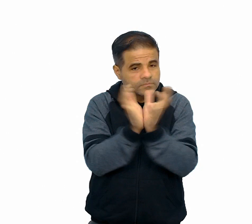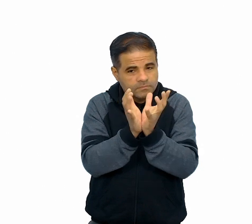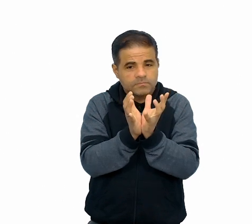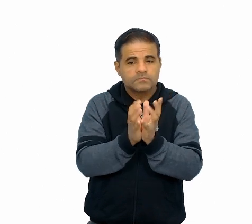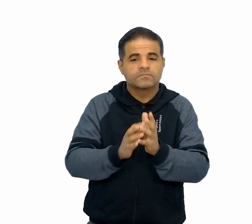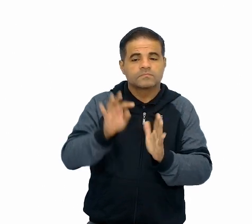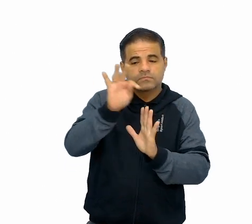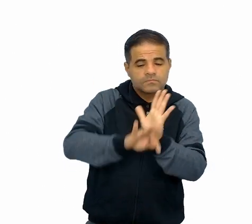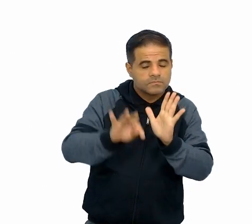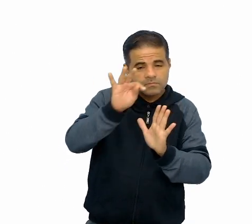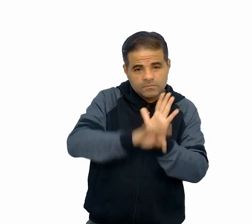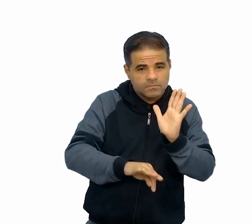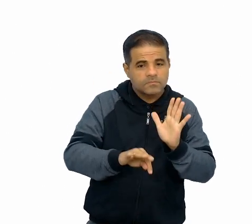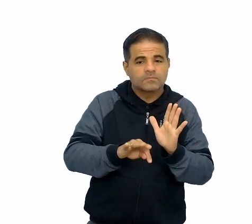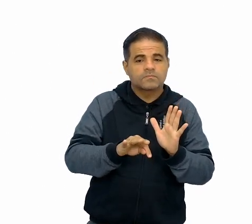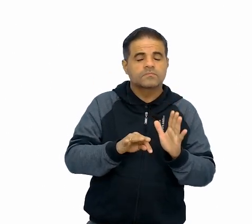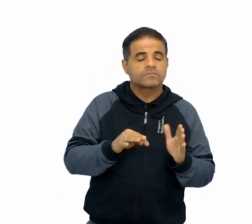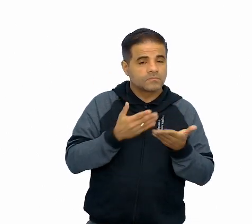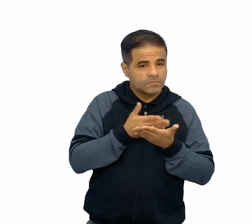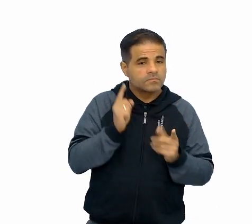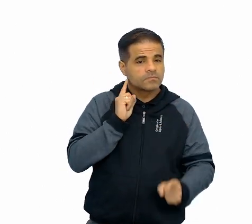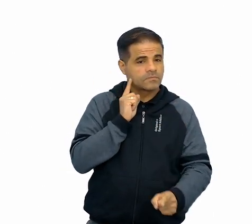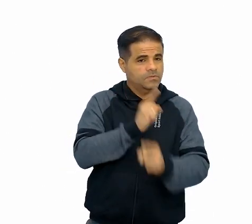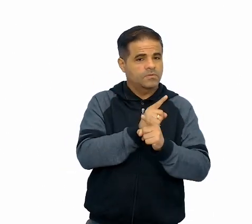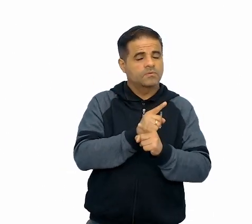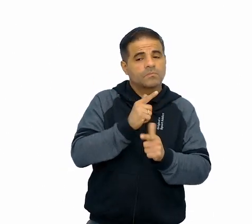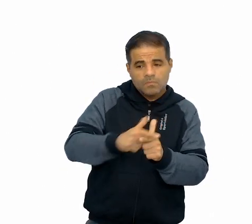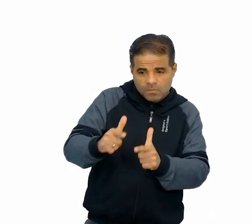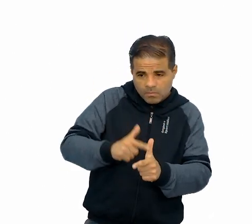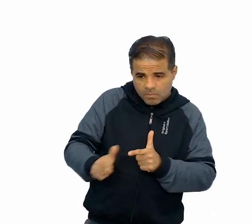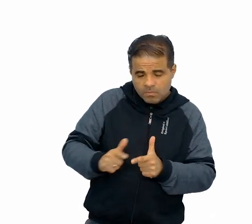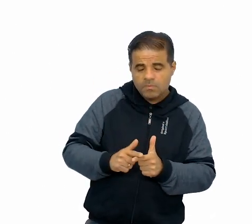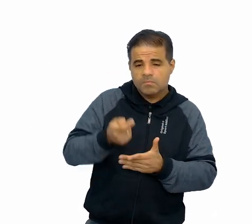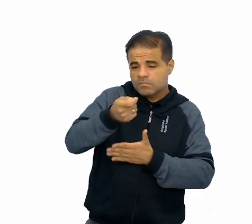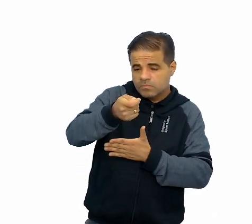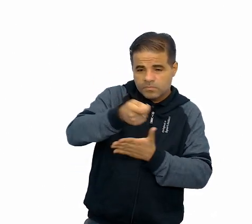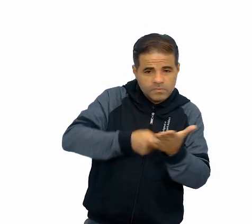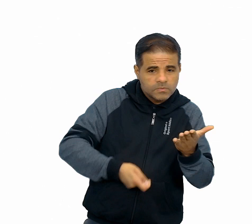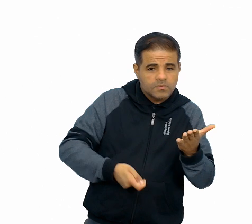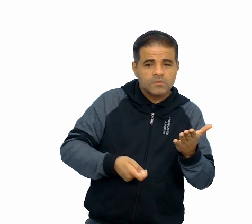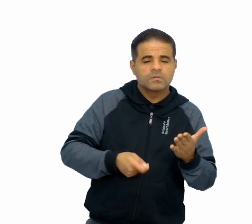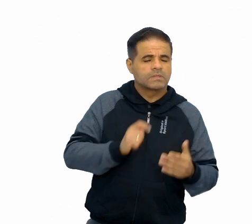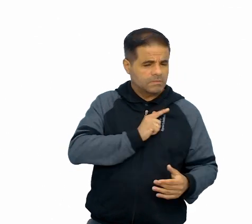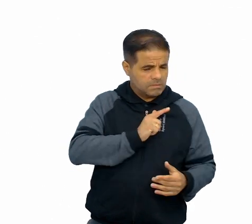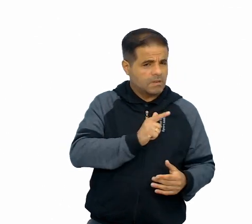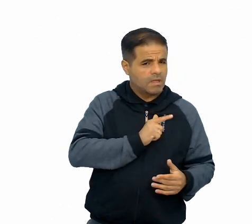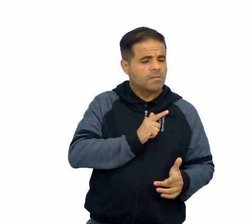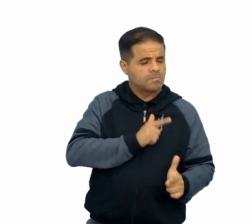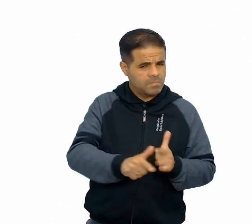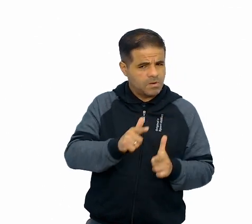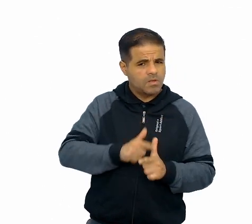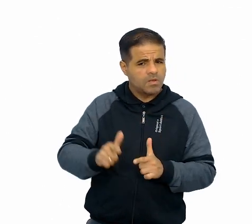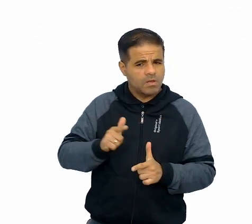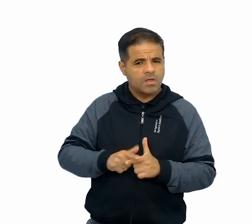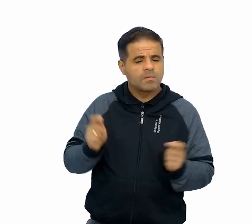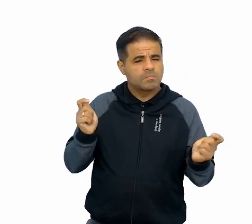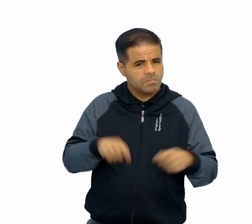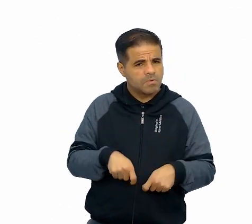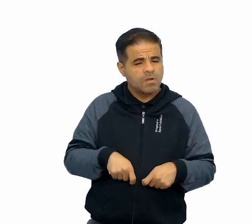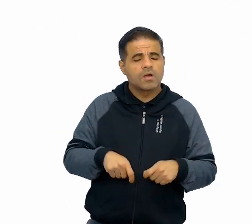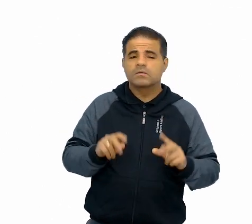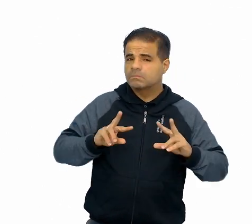um texto, no qual se encontrem problemas ortográficos e esses problemas possam